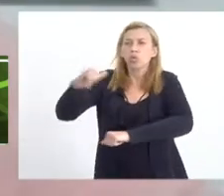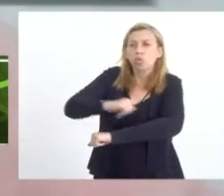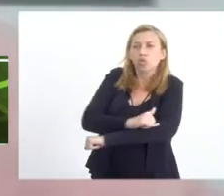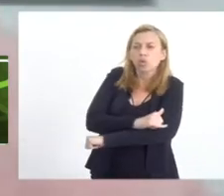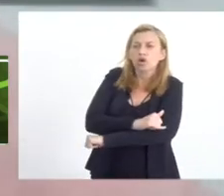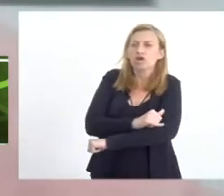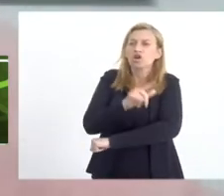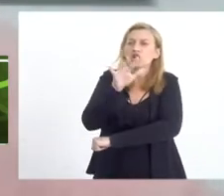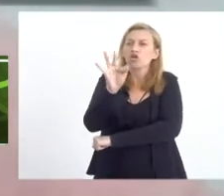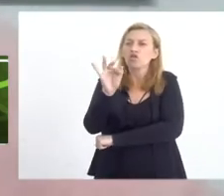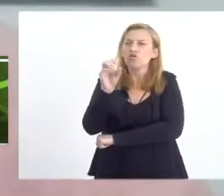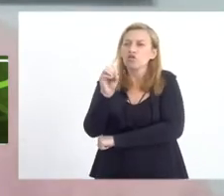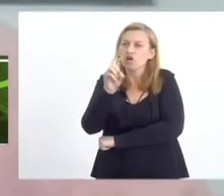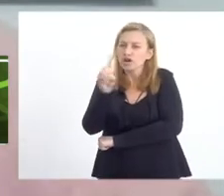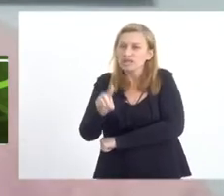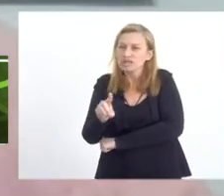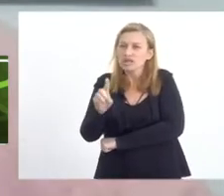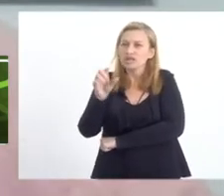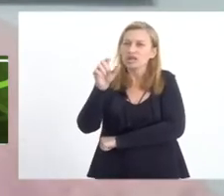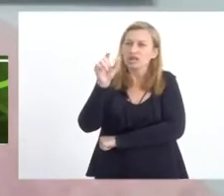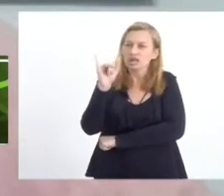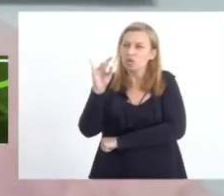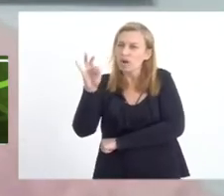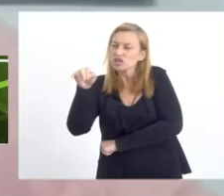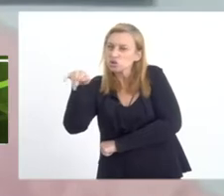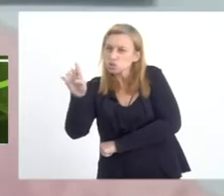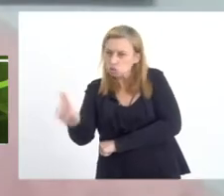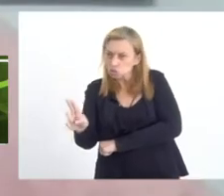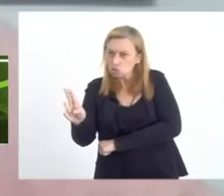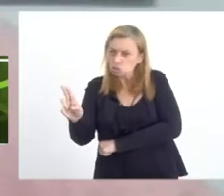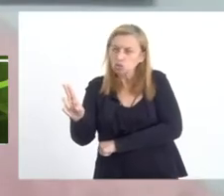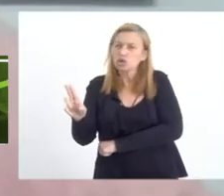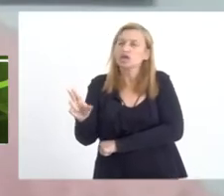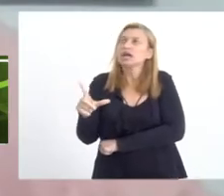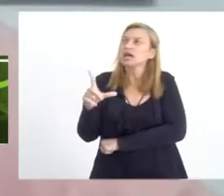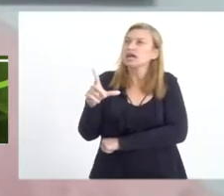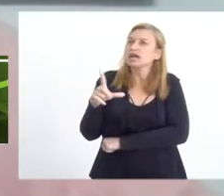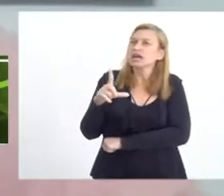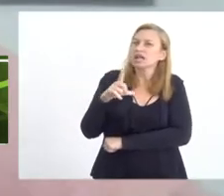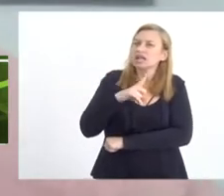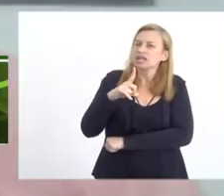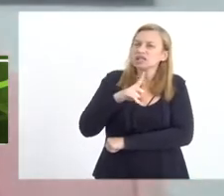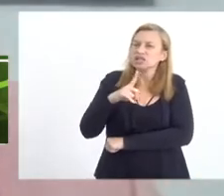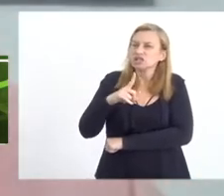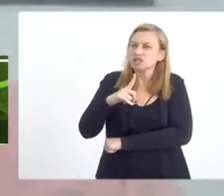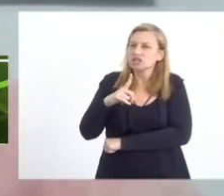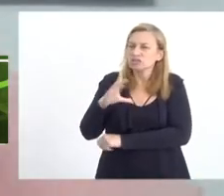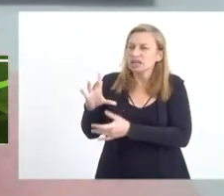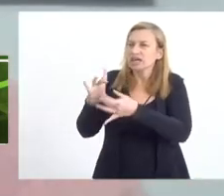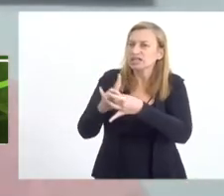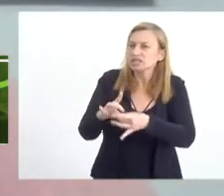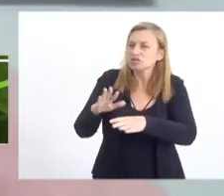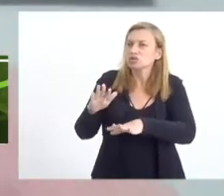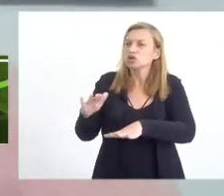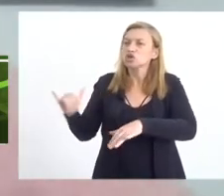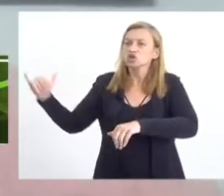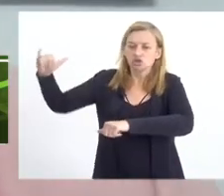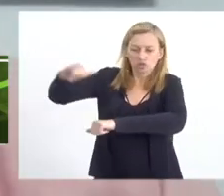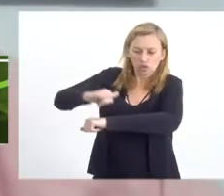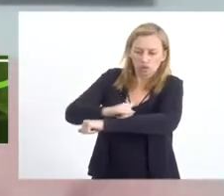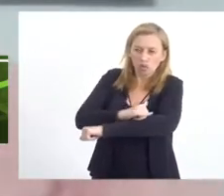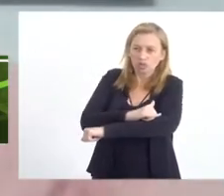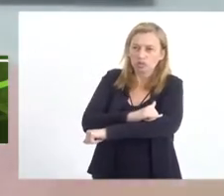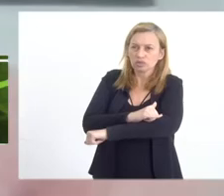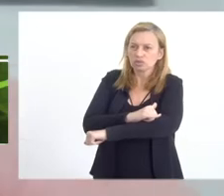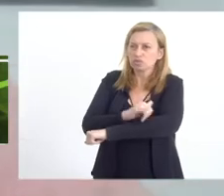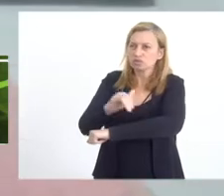de Foz do Iguaçu, ele era um receptáculo, né, dos voos internacionais que passavam na cidade do Rio de Janeiro